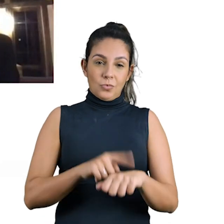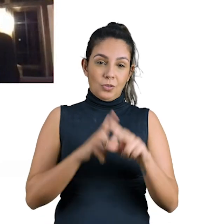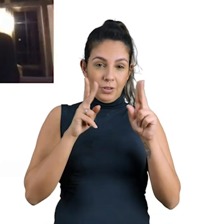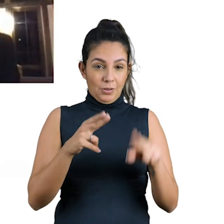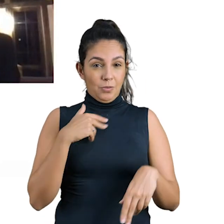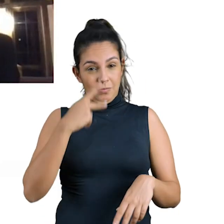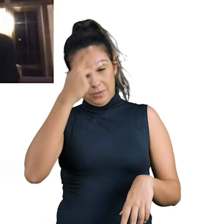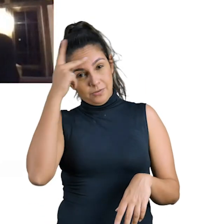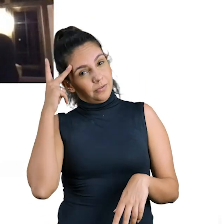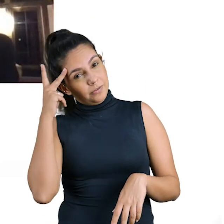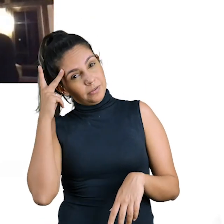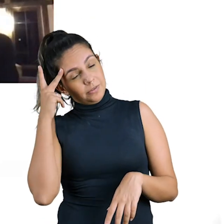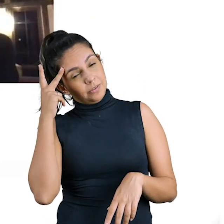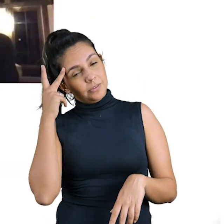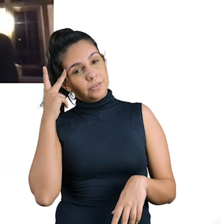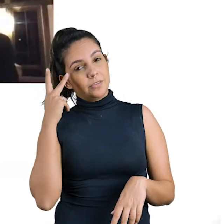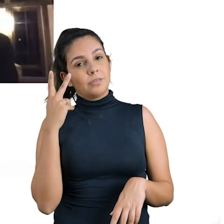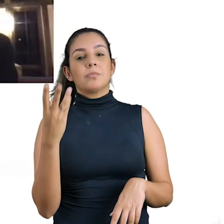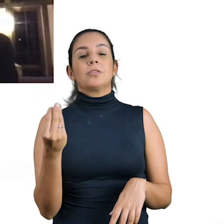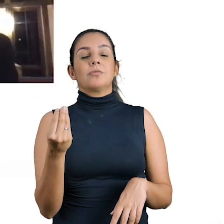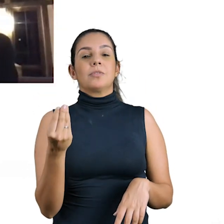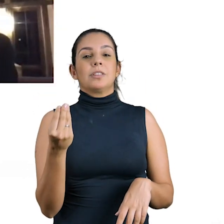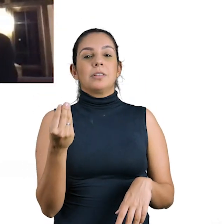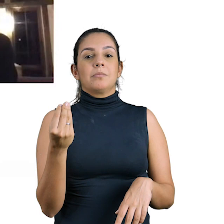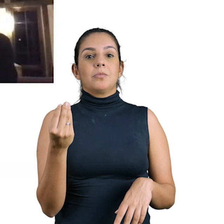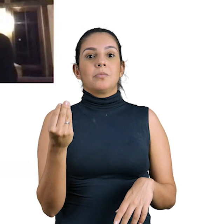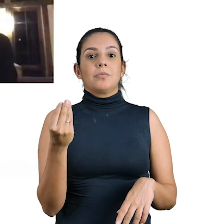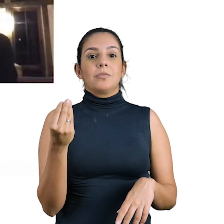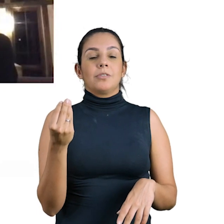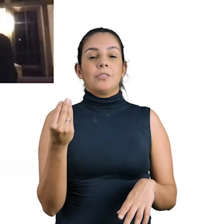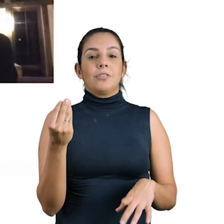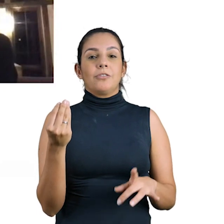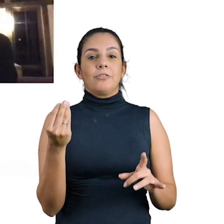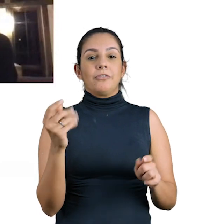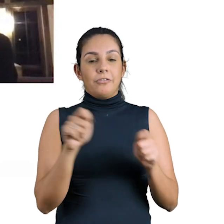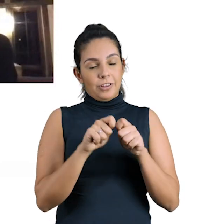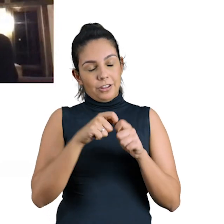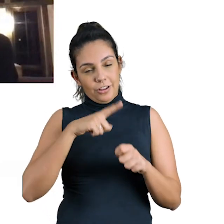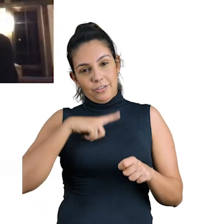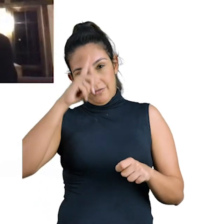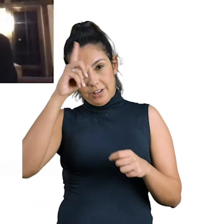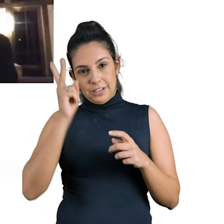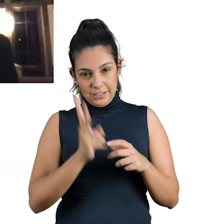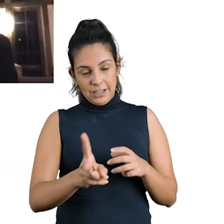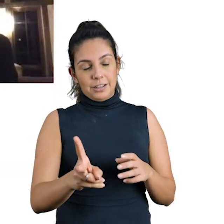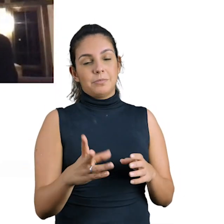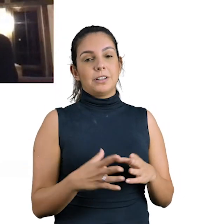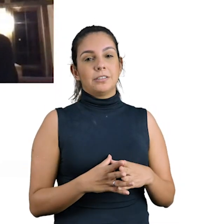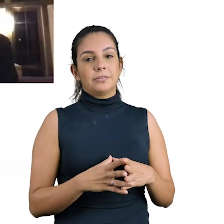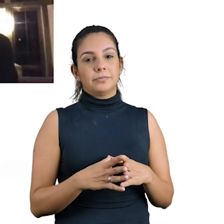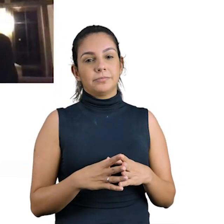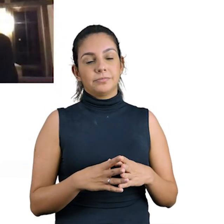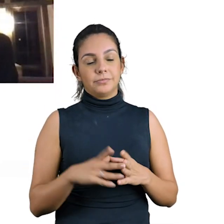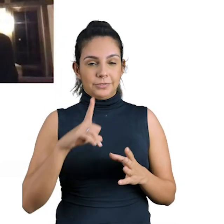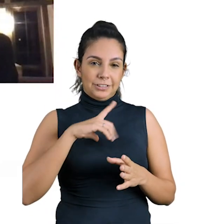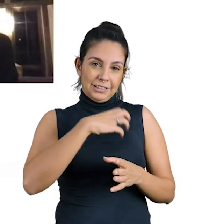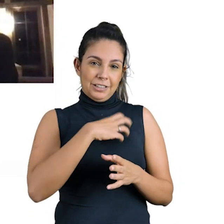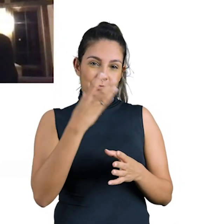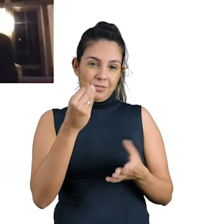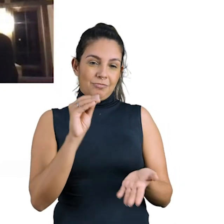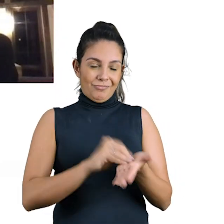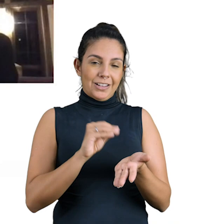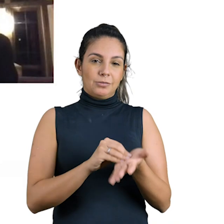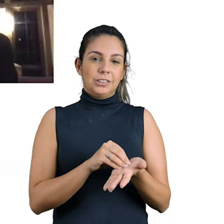tempo que eu sou uma pessoa eu me considero muito plena, muito realizada, me invento sempre, né? Eu tenho sentido